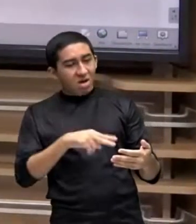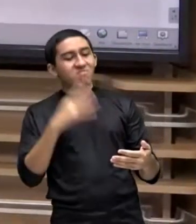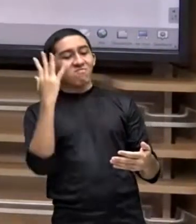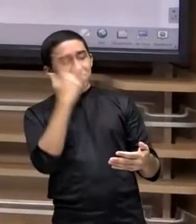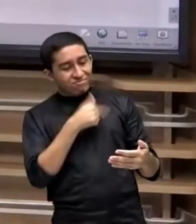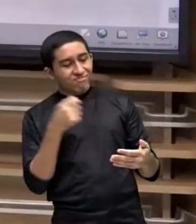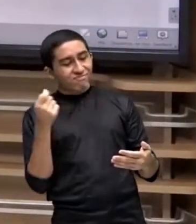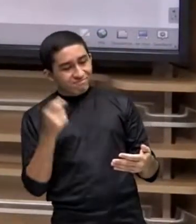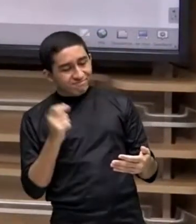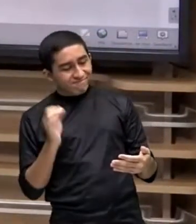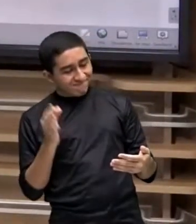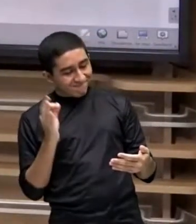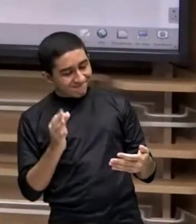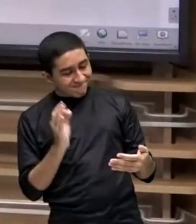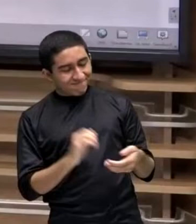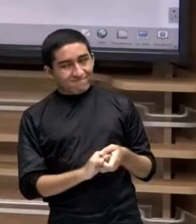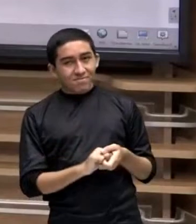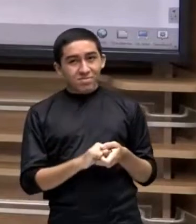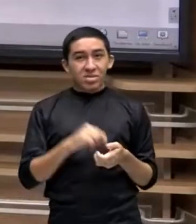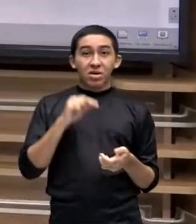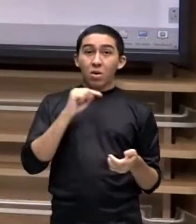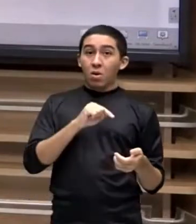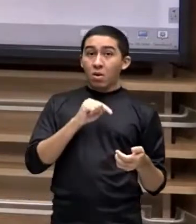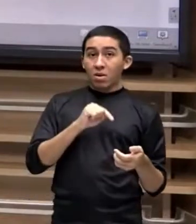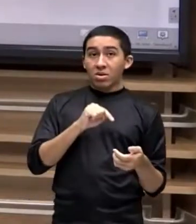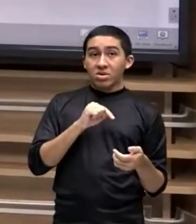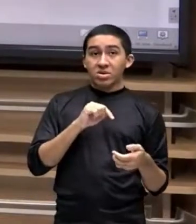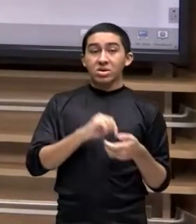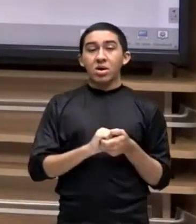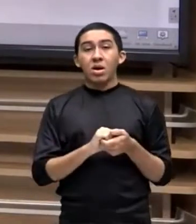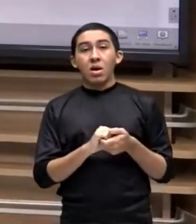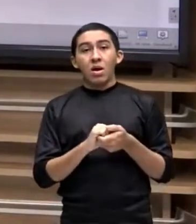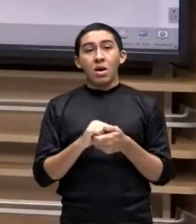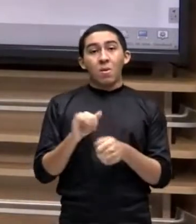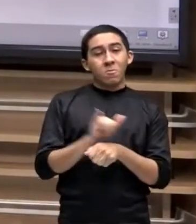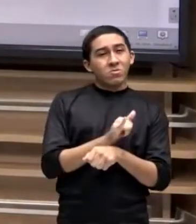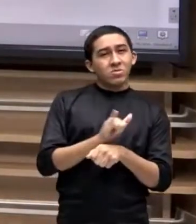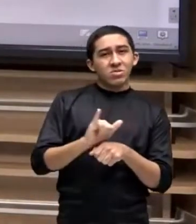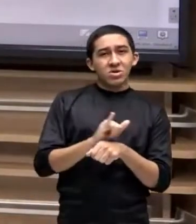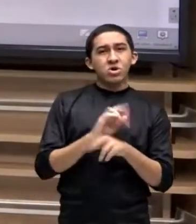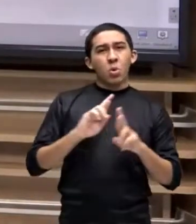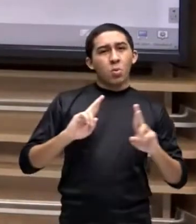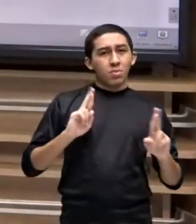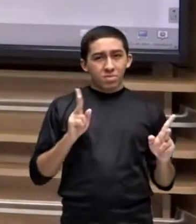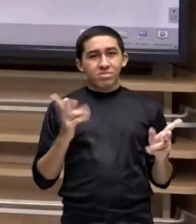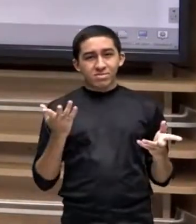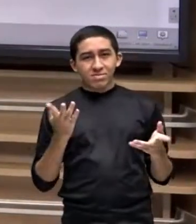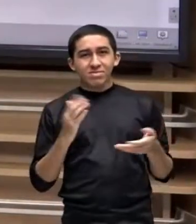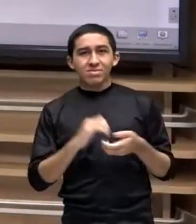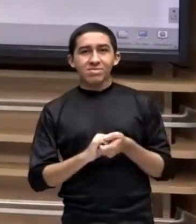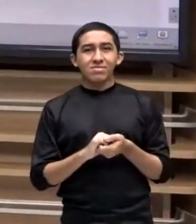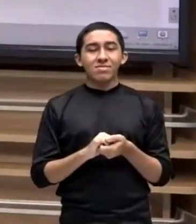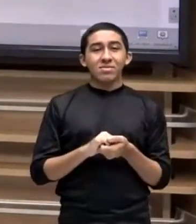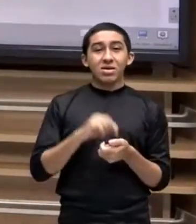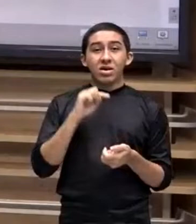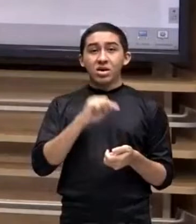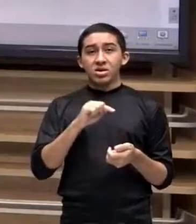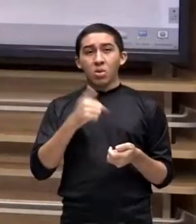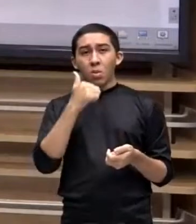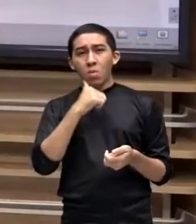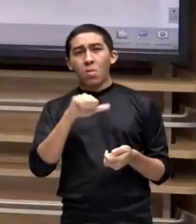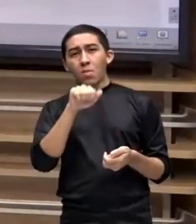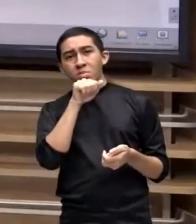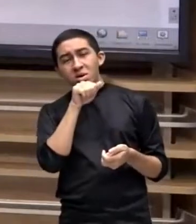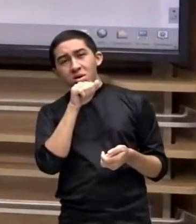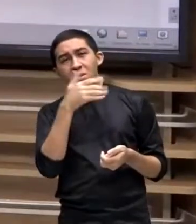hein? Com esse tom diferente, com essa maneira de se expressar, será que esse nosso responsável está achando